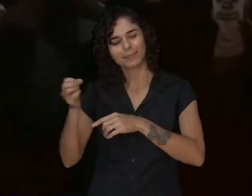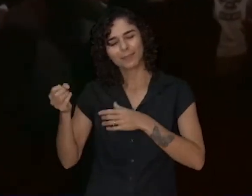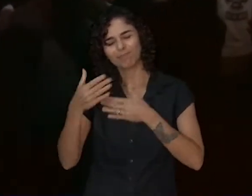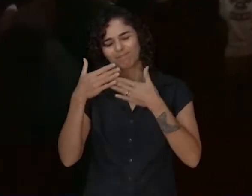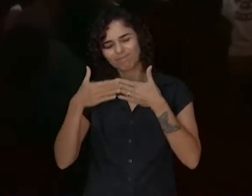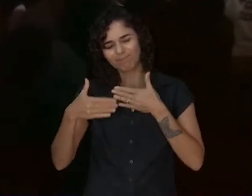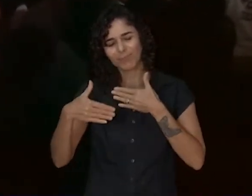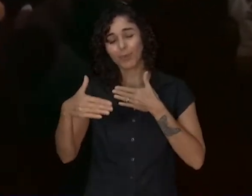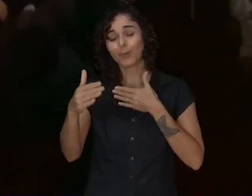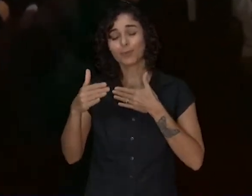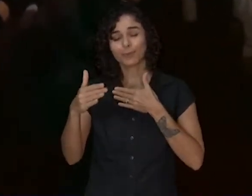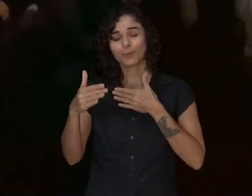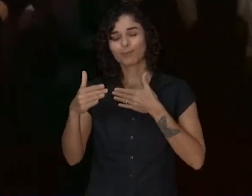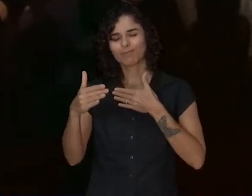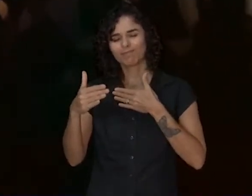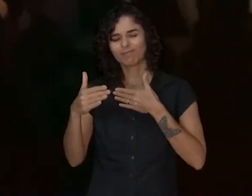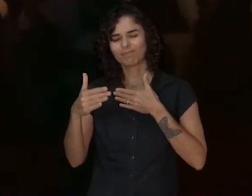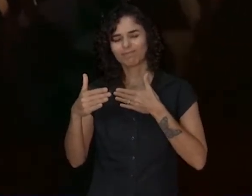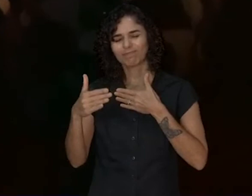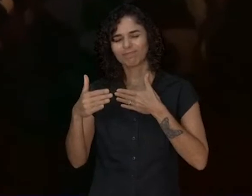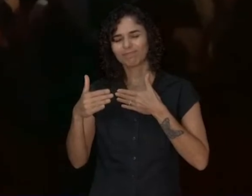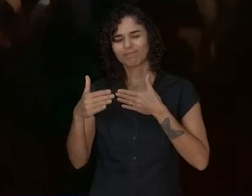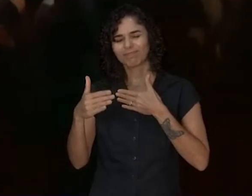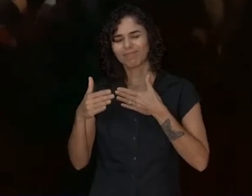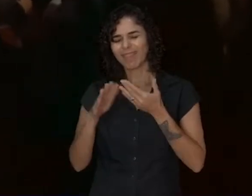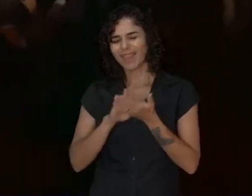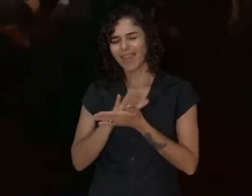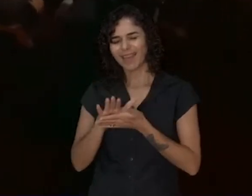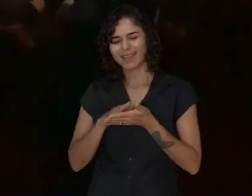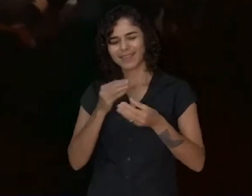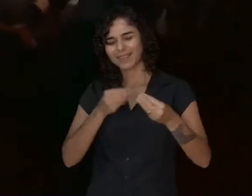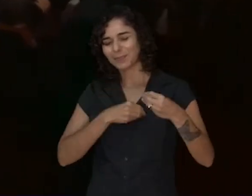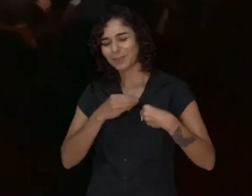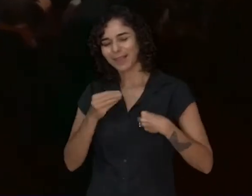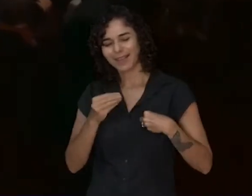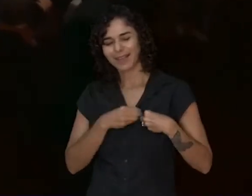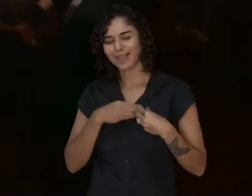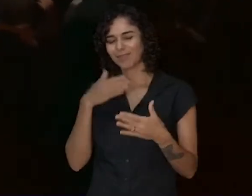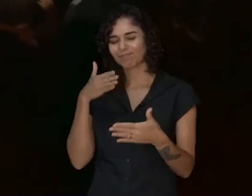pecado. Sem viver emperrado.